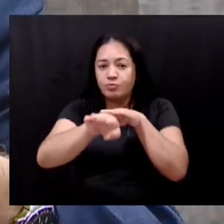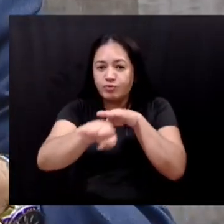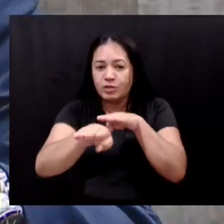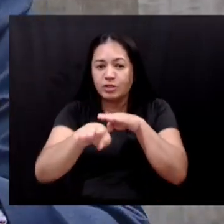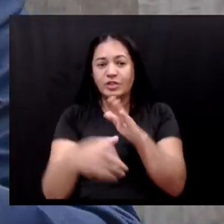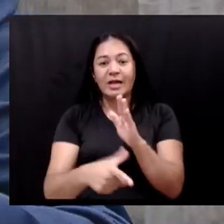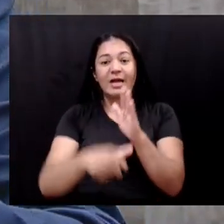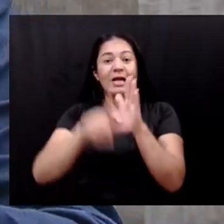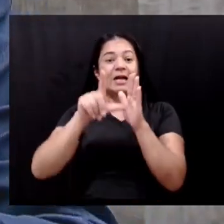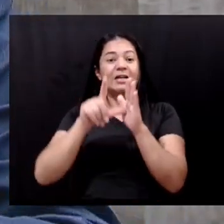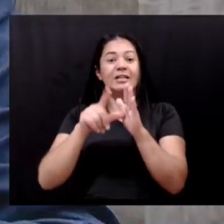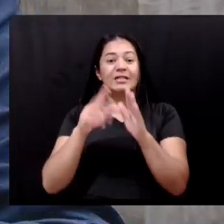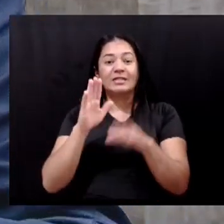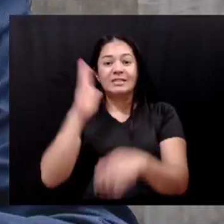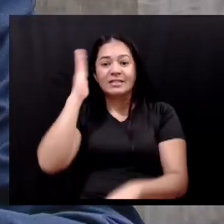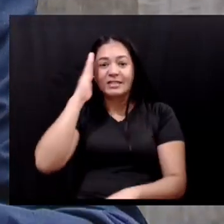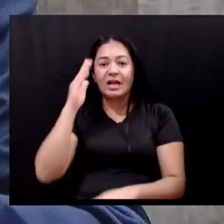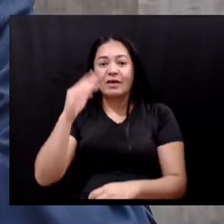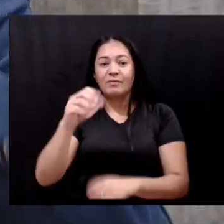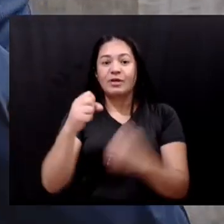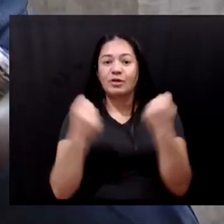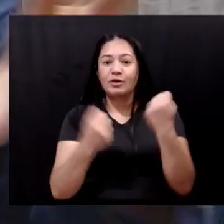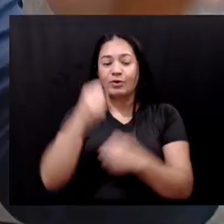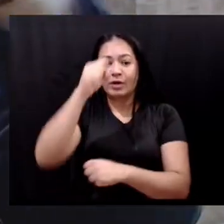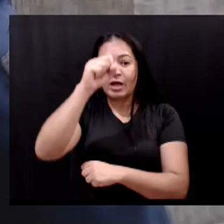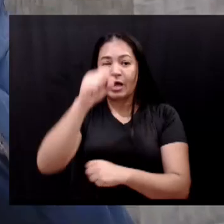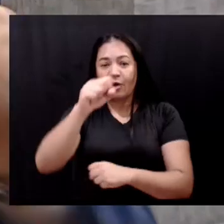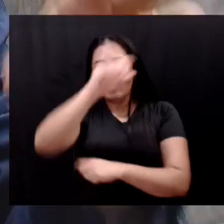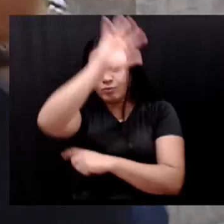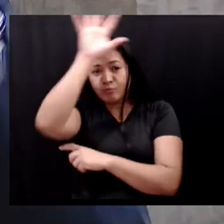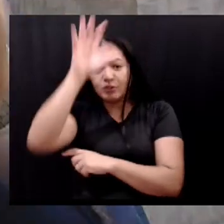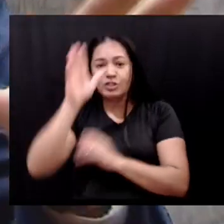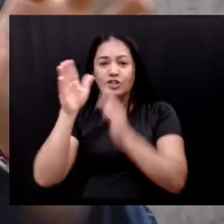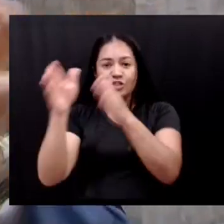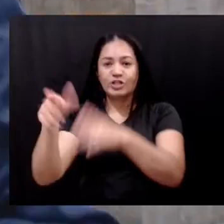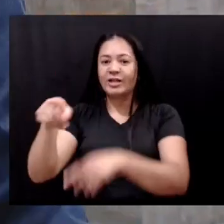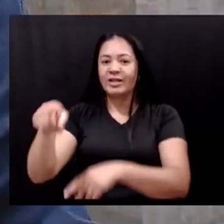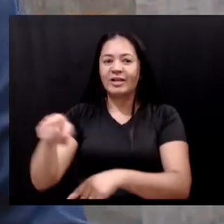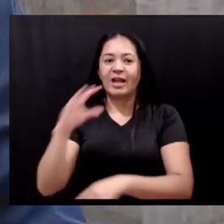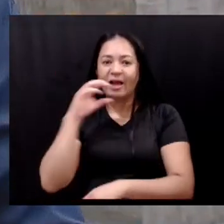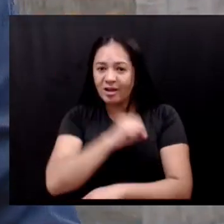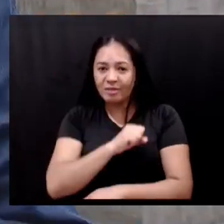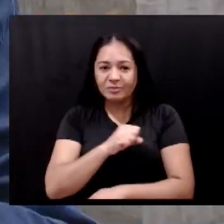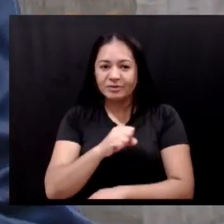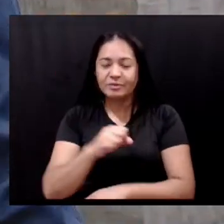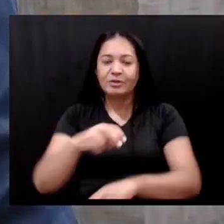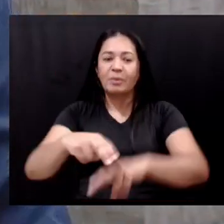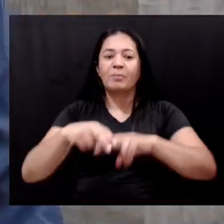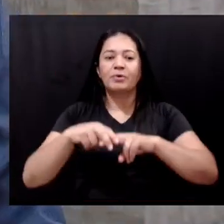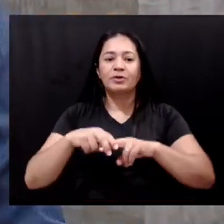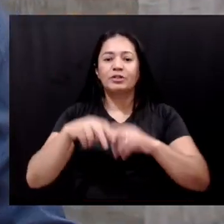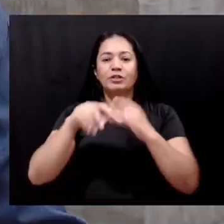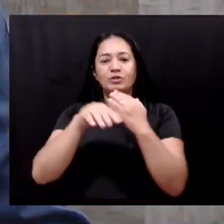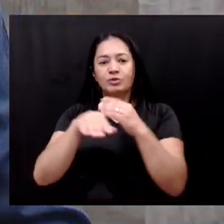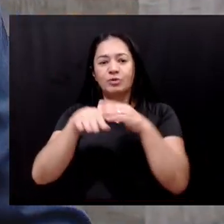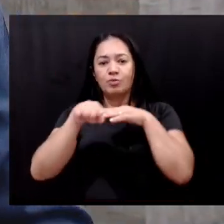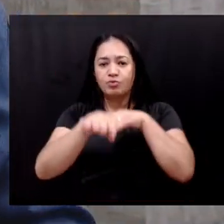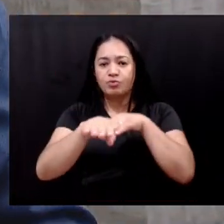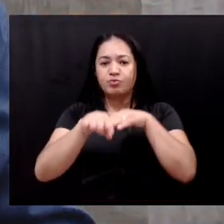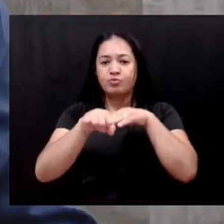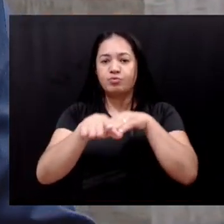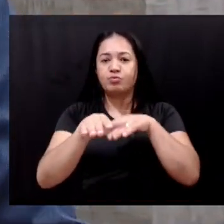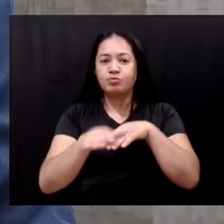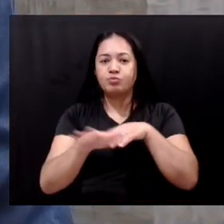vai chegar na John Boy do Lope, por exemplo. Então o trânsito, a fluidez será muito melhor e com